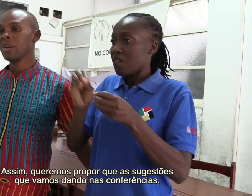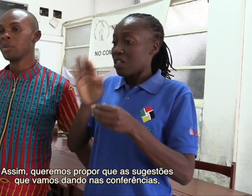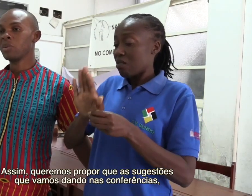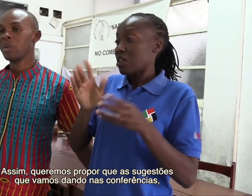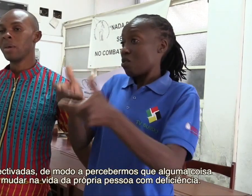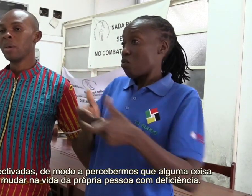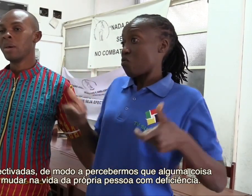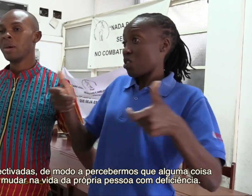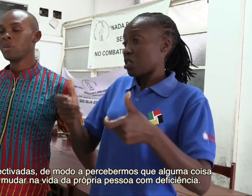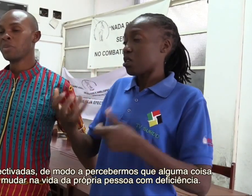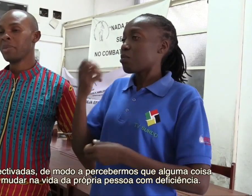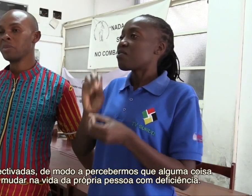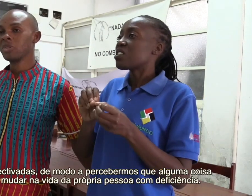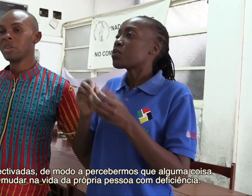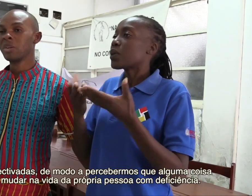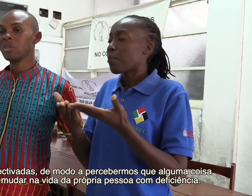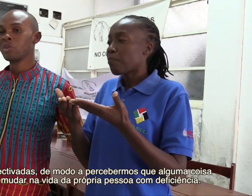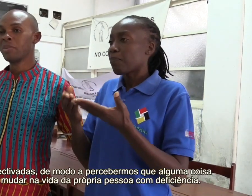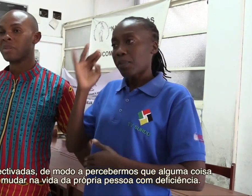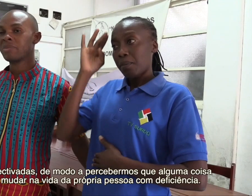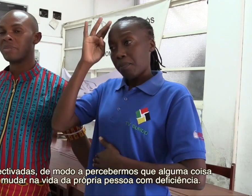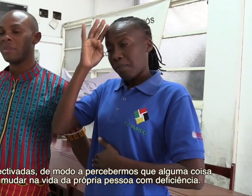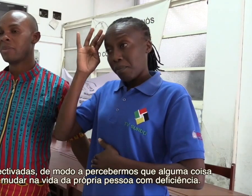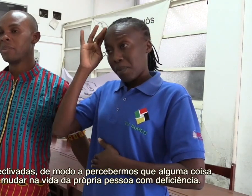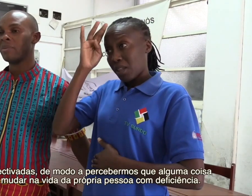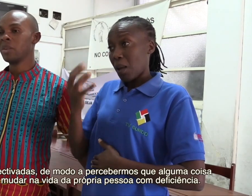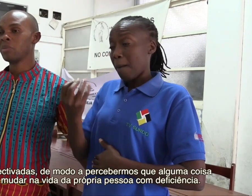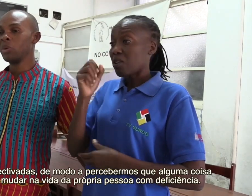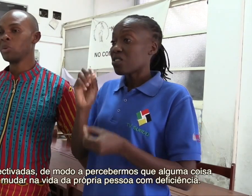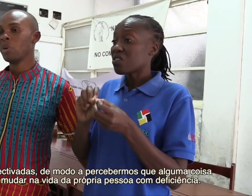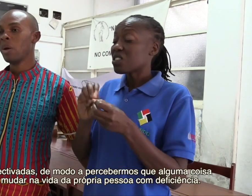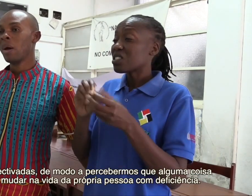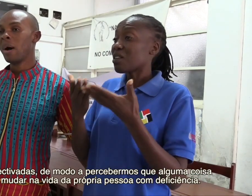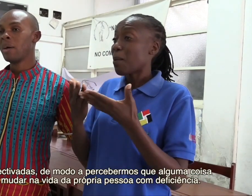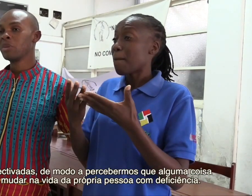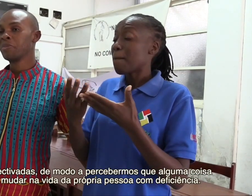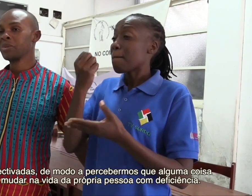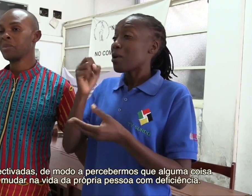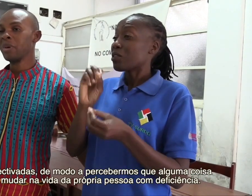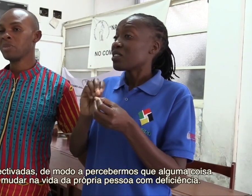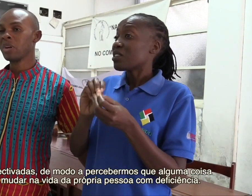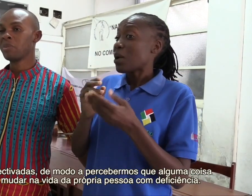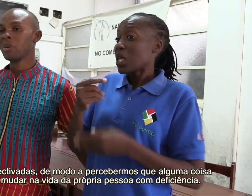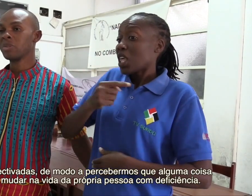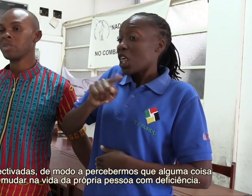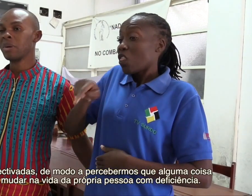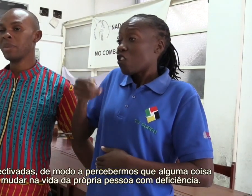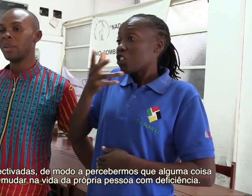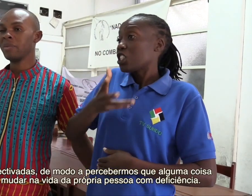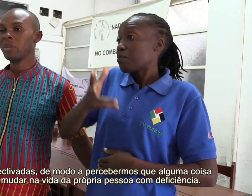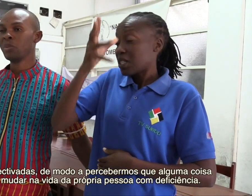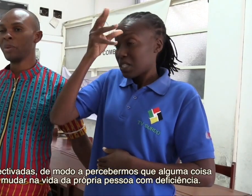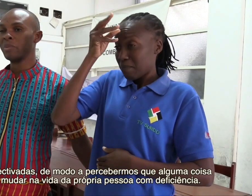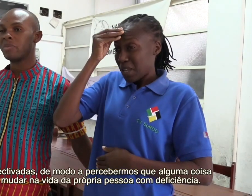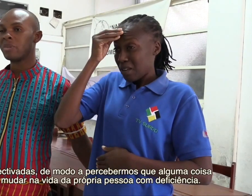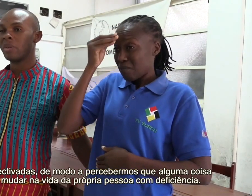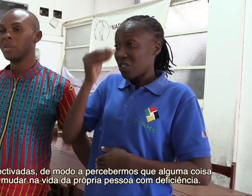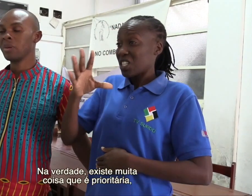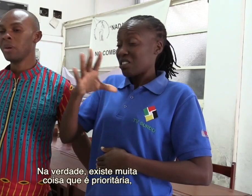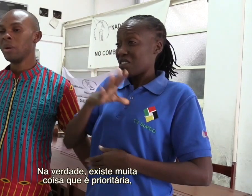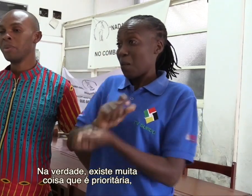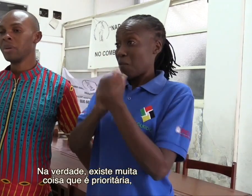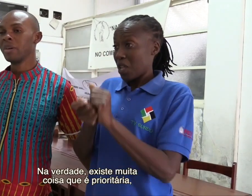realizando, nós pensamos que isso possa se efetivar de modo a nós percebermos que alguma coisa está mudando a vida do povo